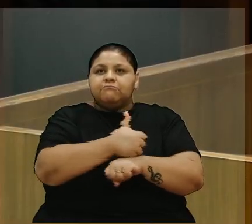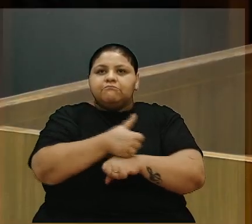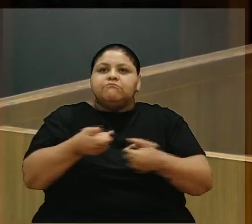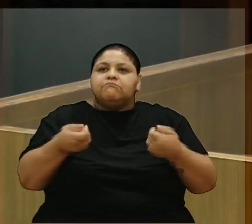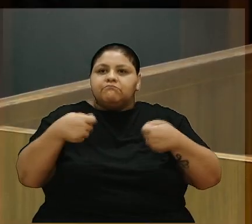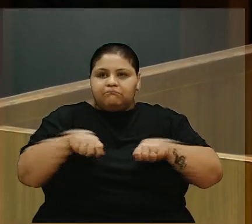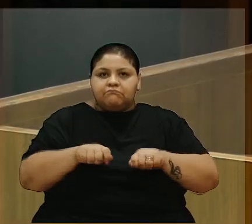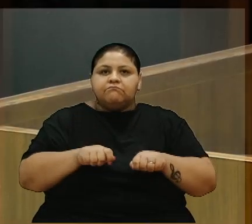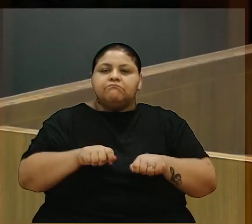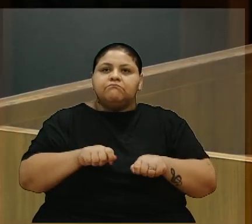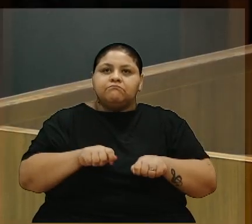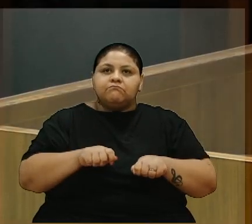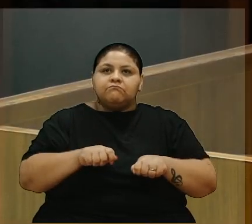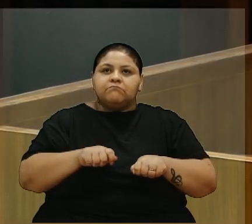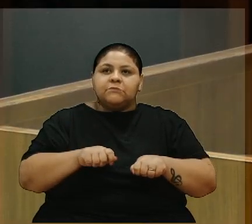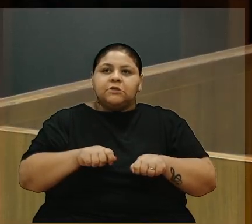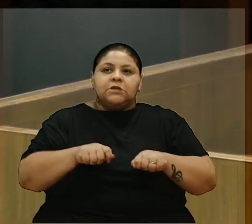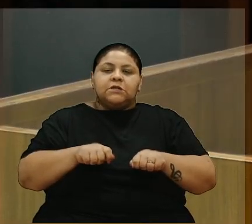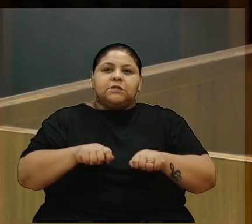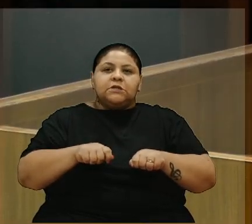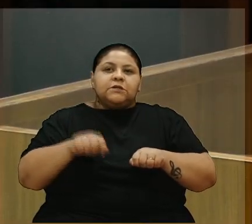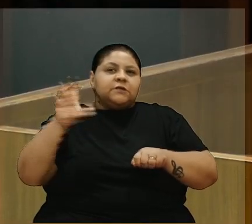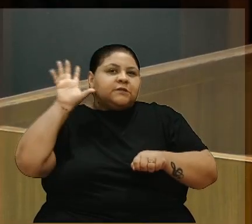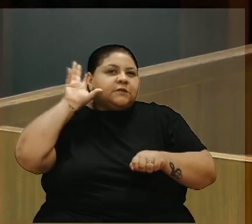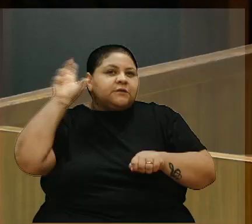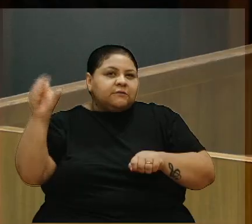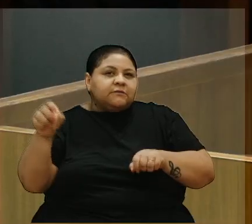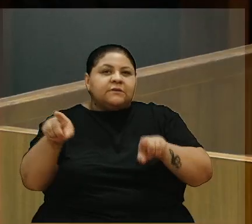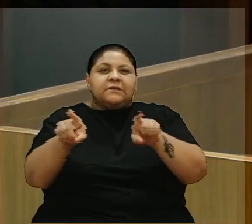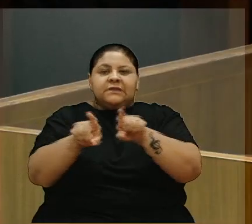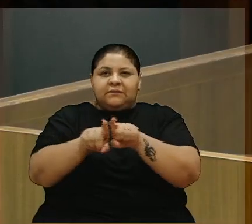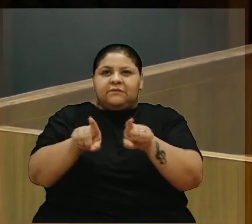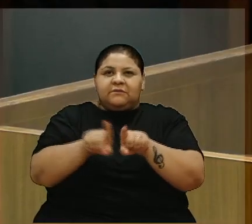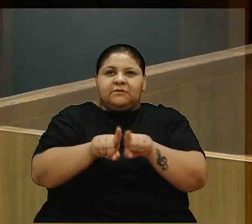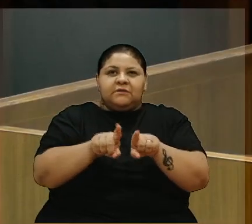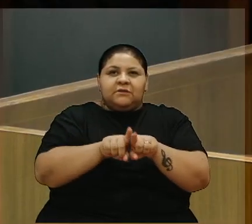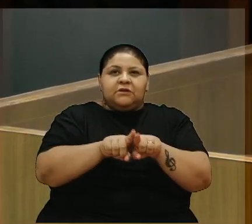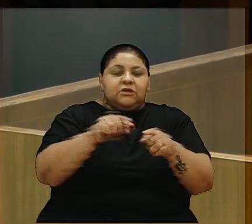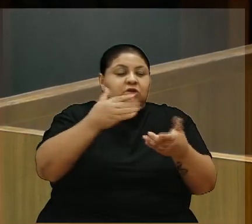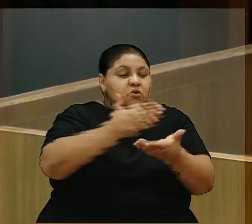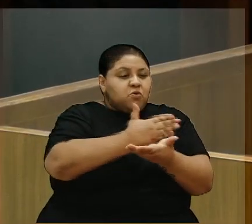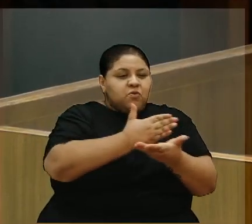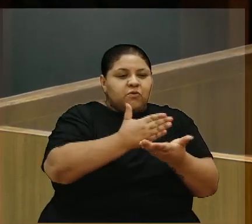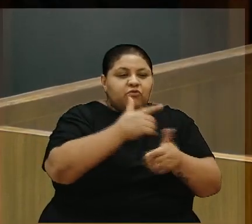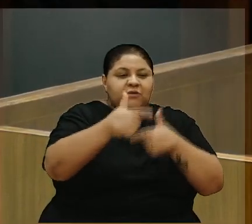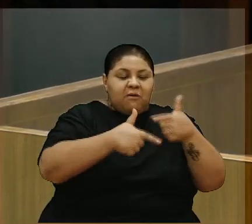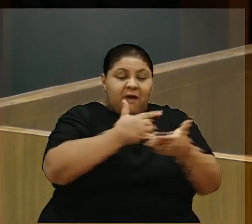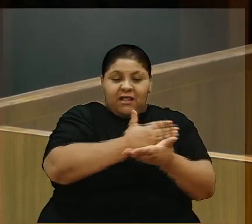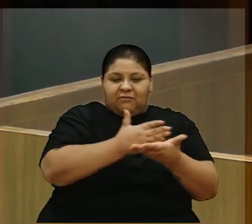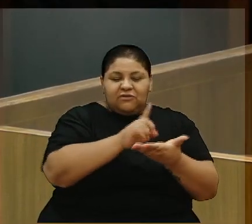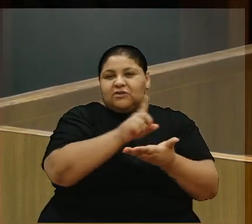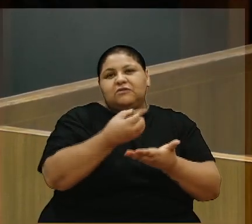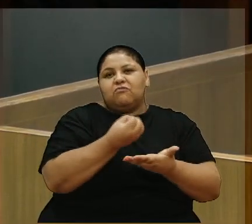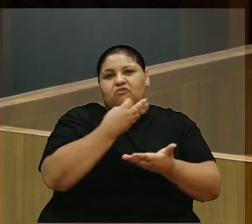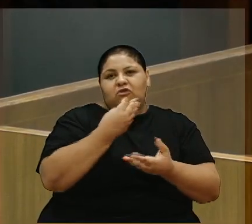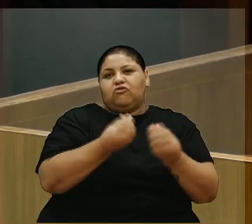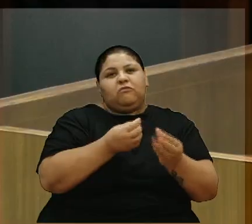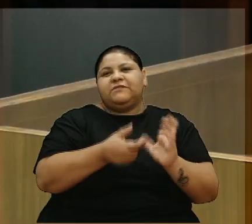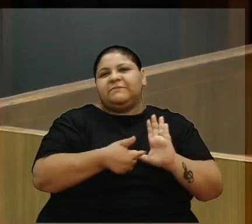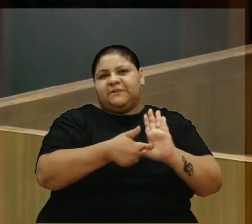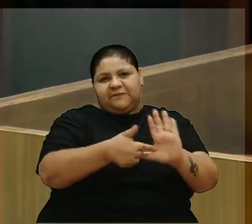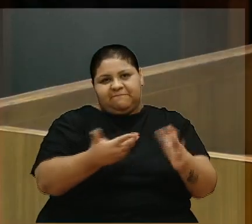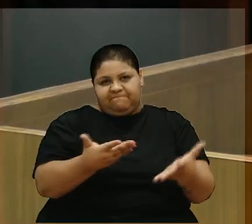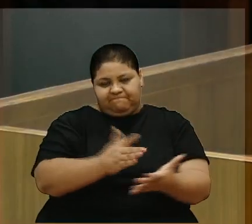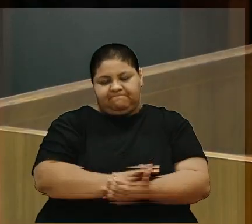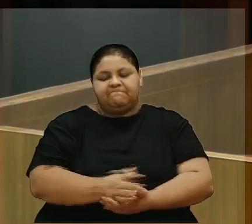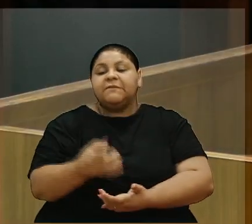também ser escutados, e as condições lá na ponta não são tão boas quanto se apresentam.